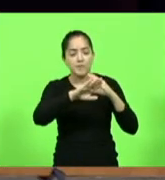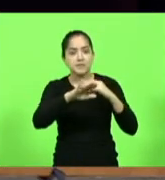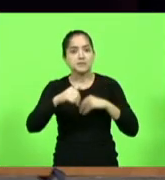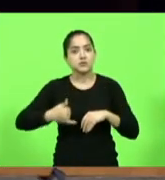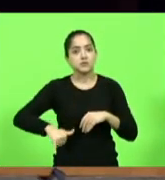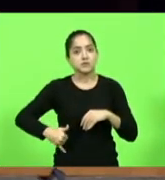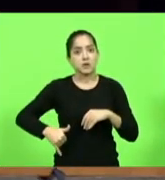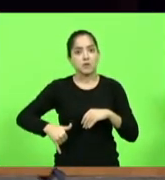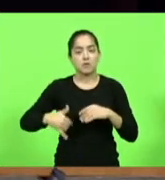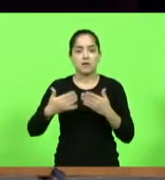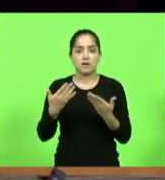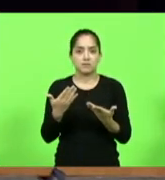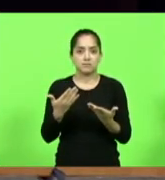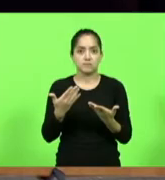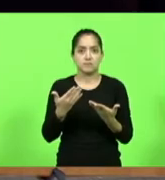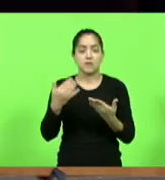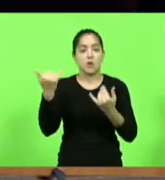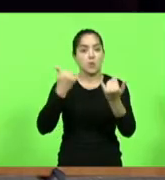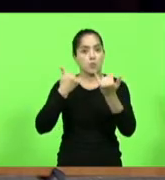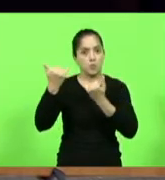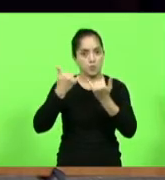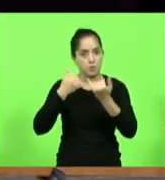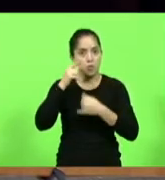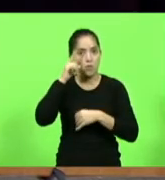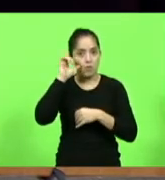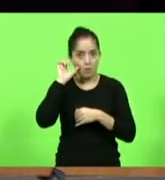Ontem nós recebemos a informação e eu vim